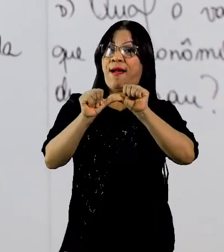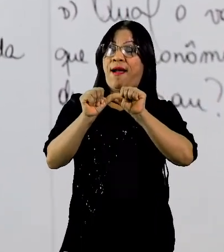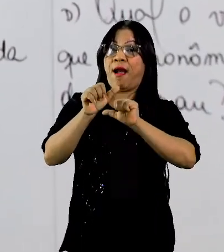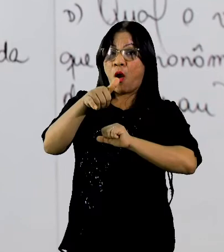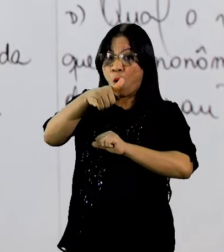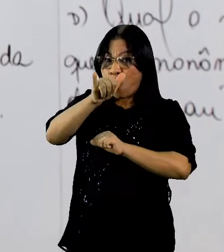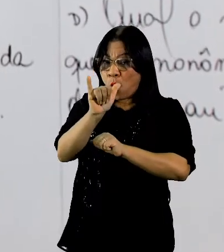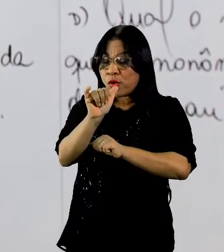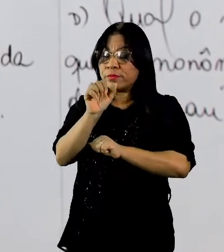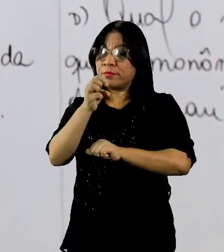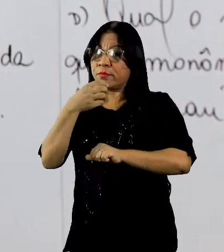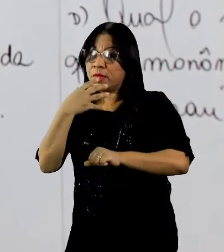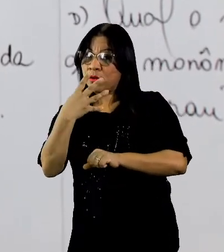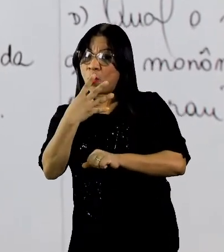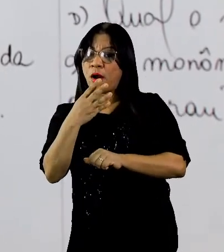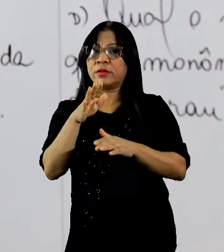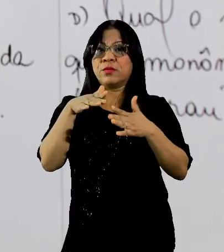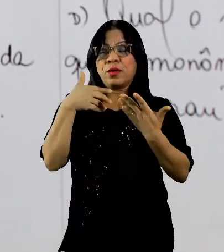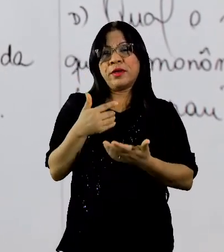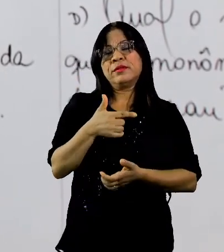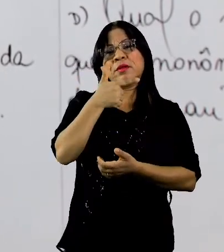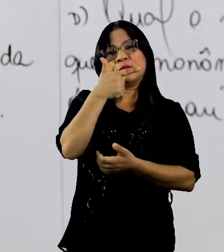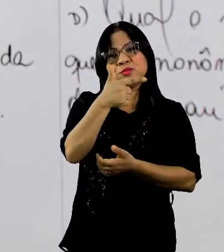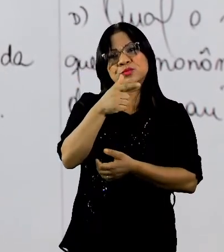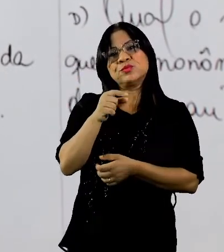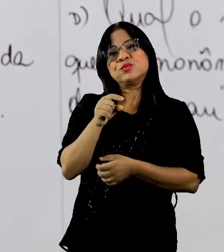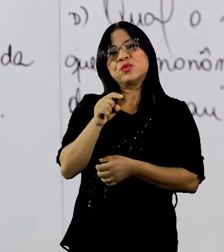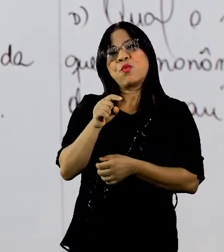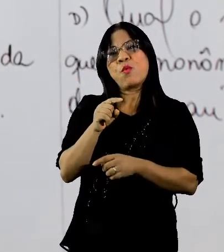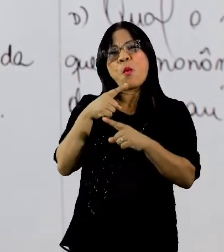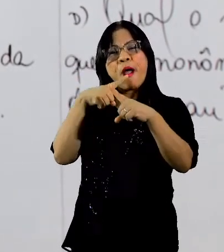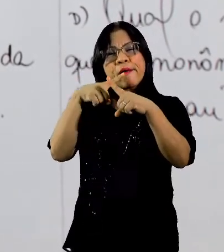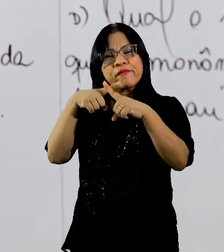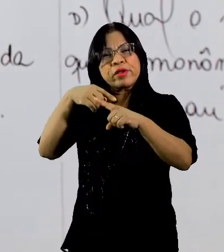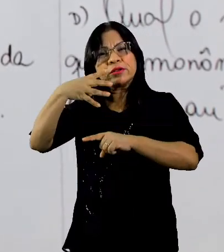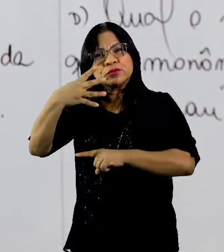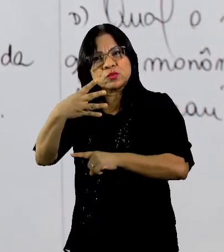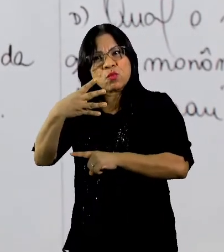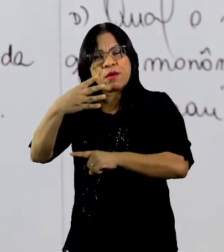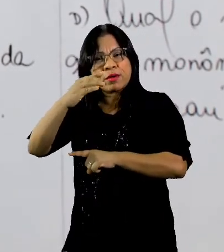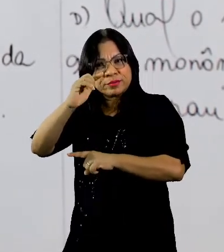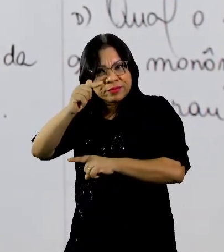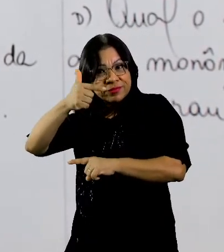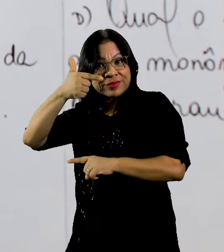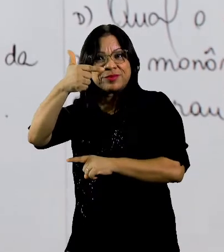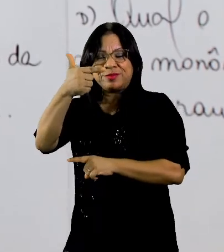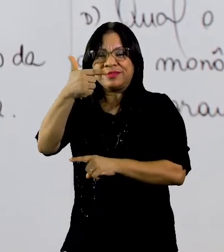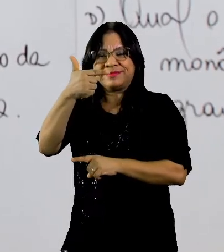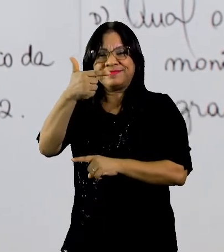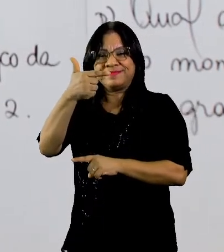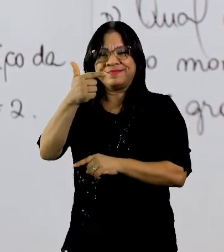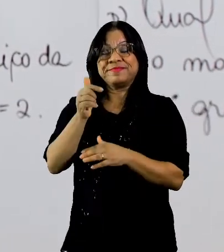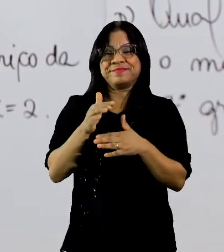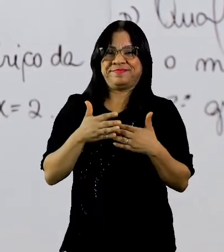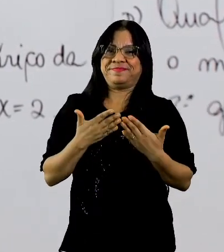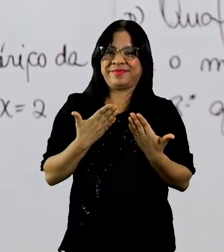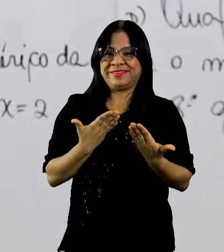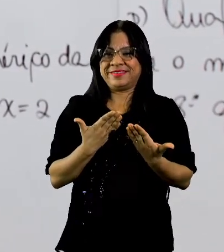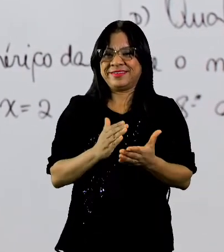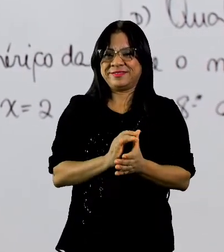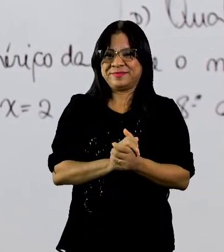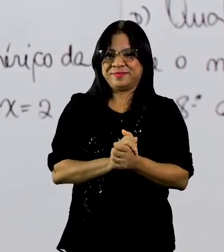2 vezes 4 elevado ao quadrado. Tá, pessoal? Então, o que nós podemos fazer primeiro?